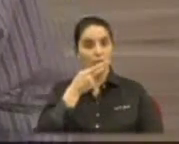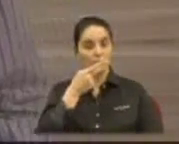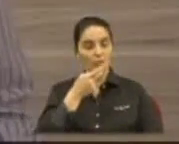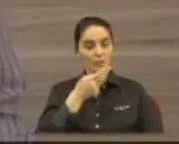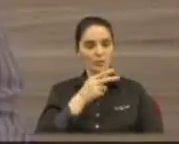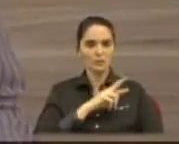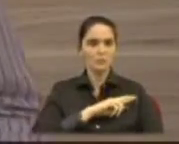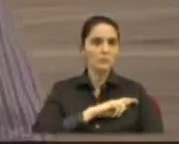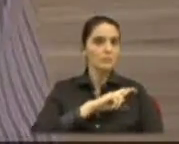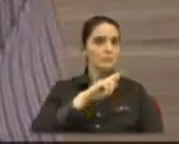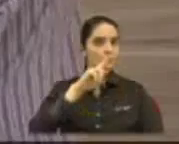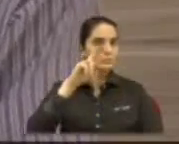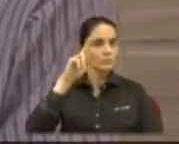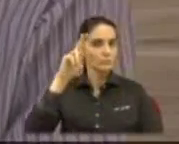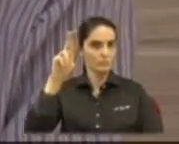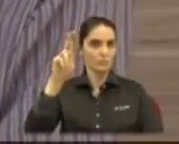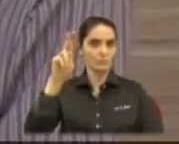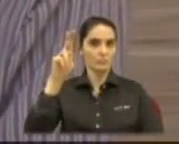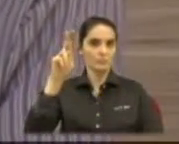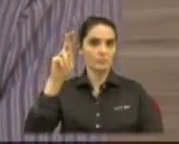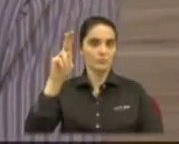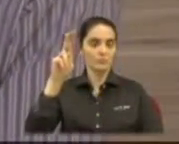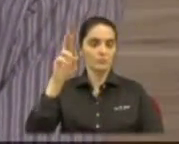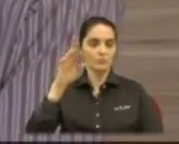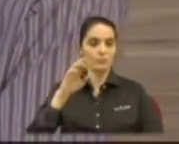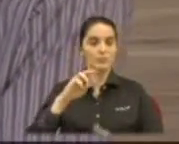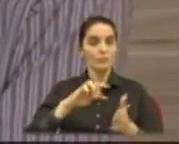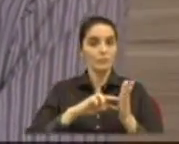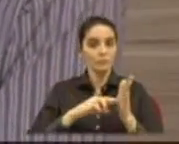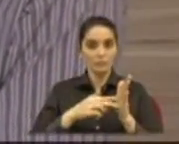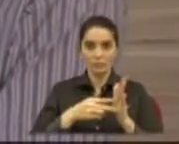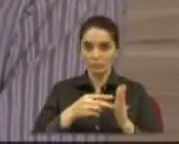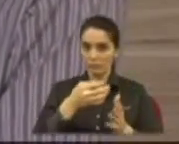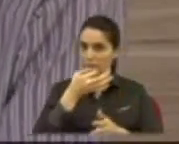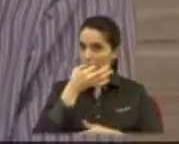religiosos, colocamos a nossa opinião,